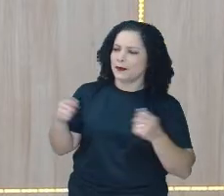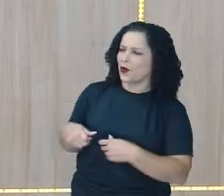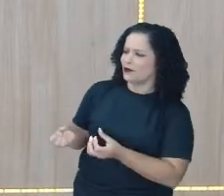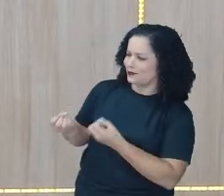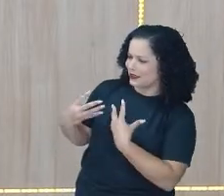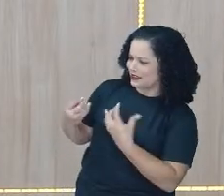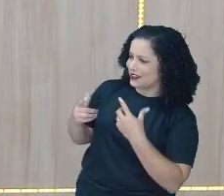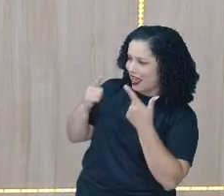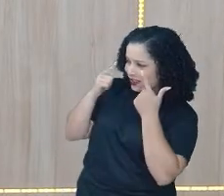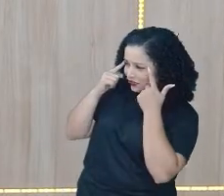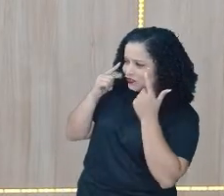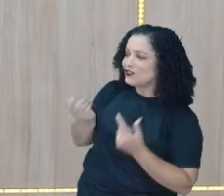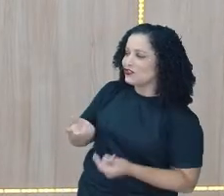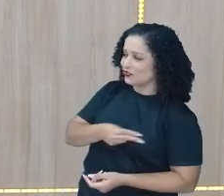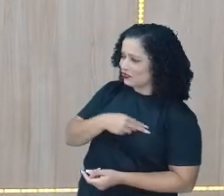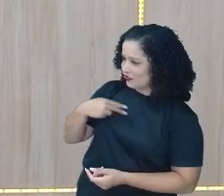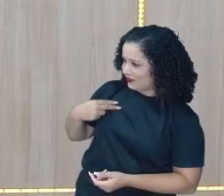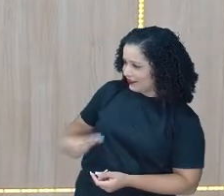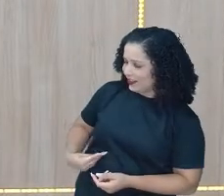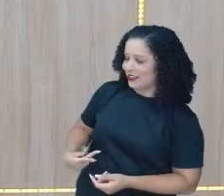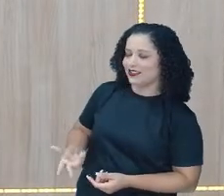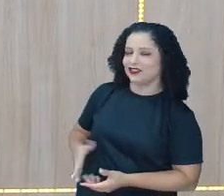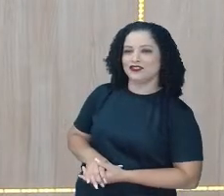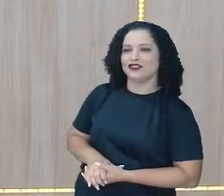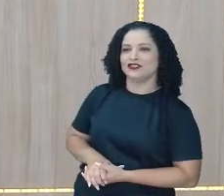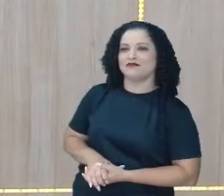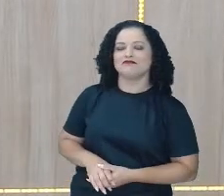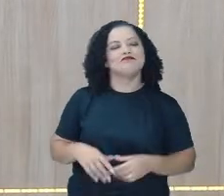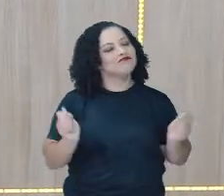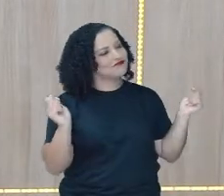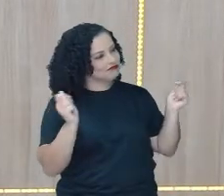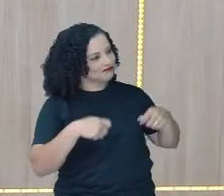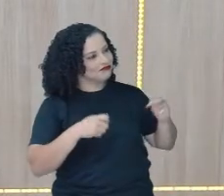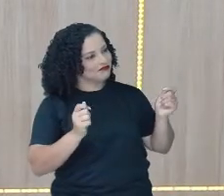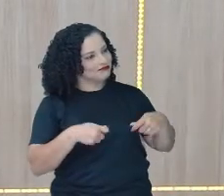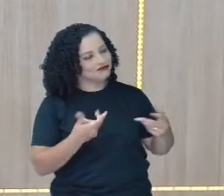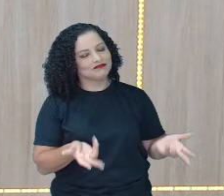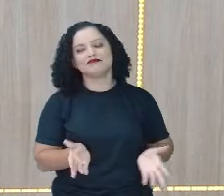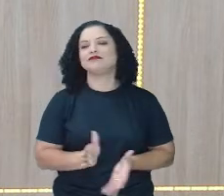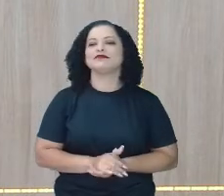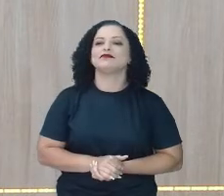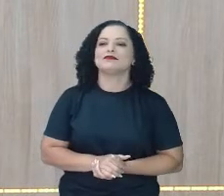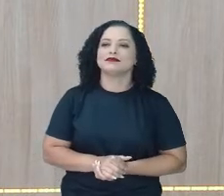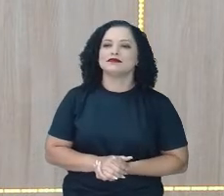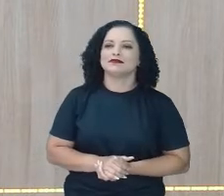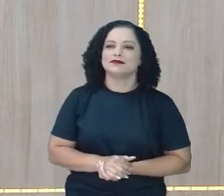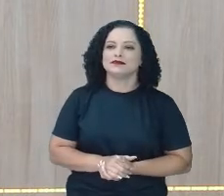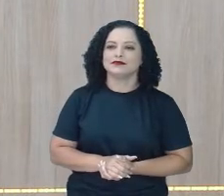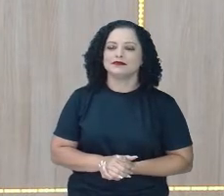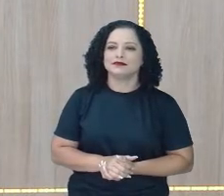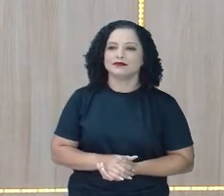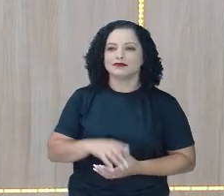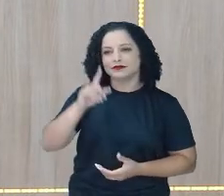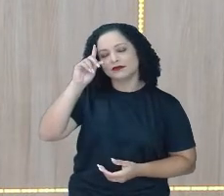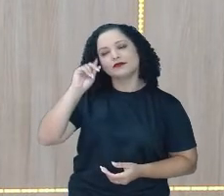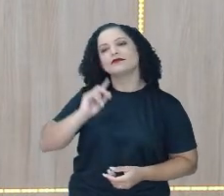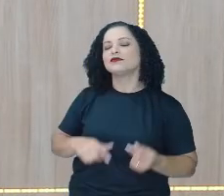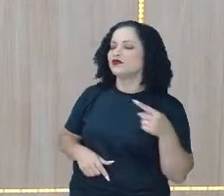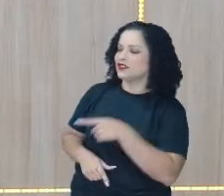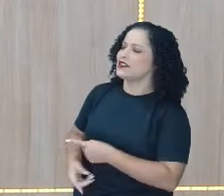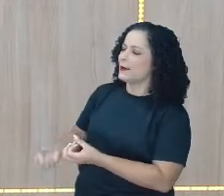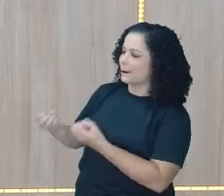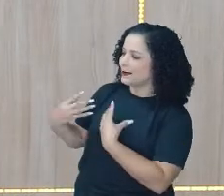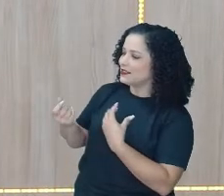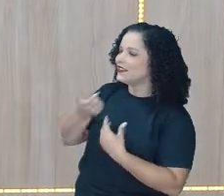chinês? Claro, eu posso. E você? Você pode me ensinar inglês? Sim,